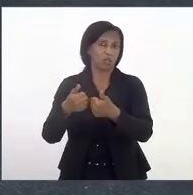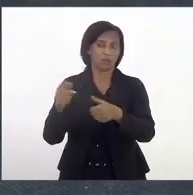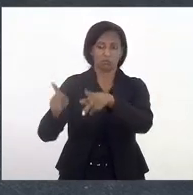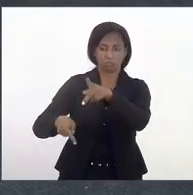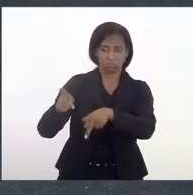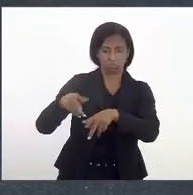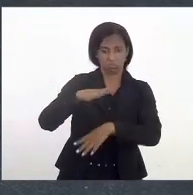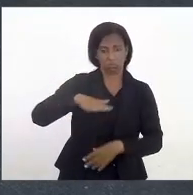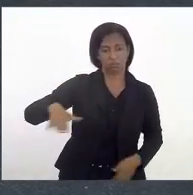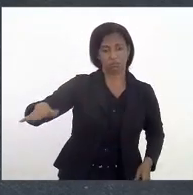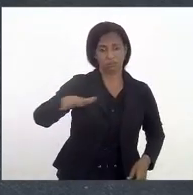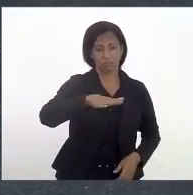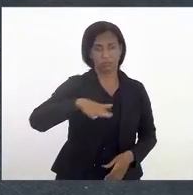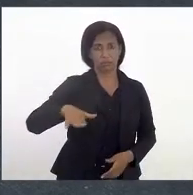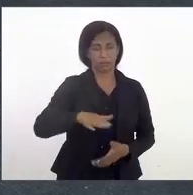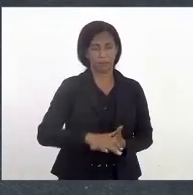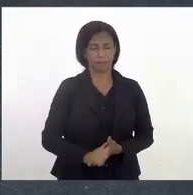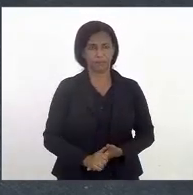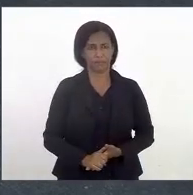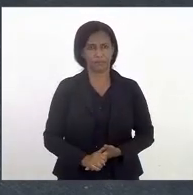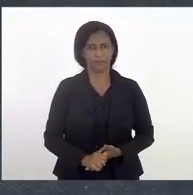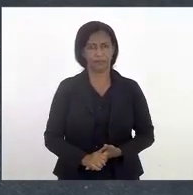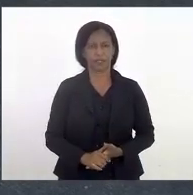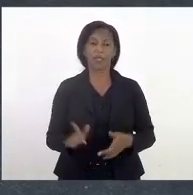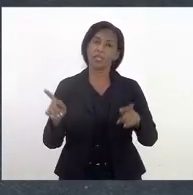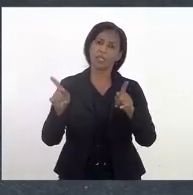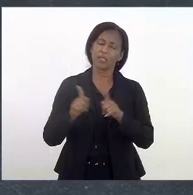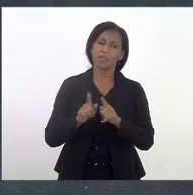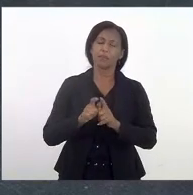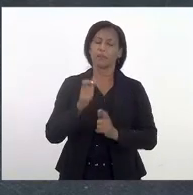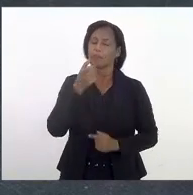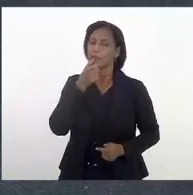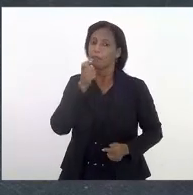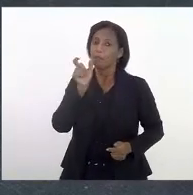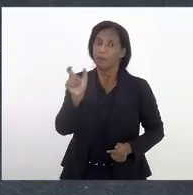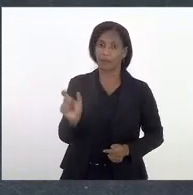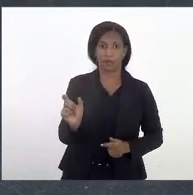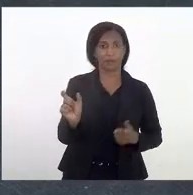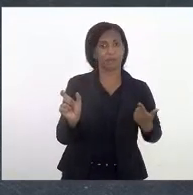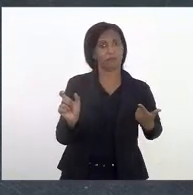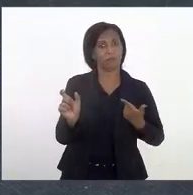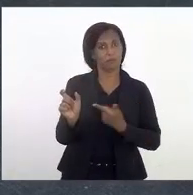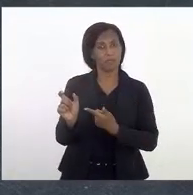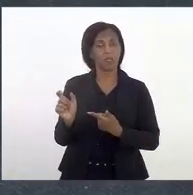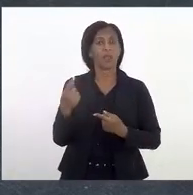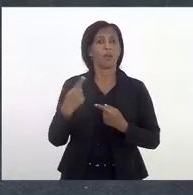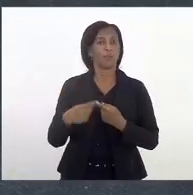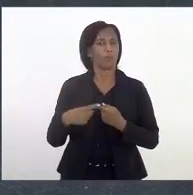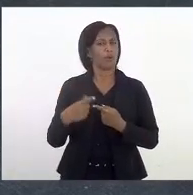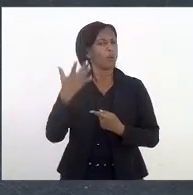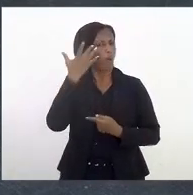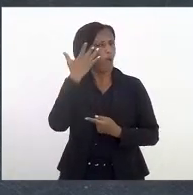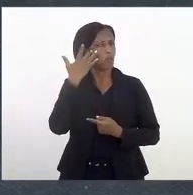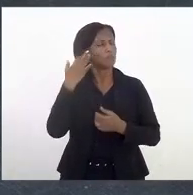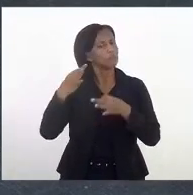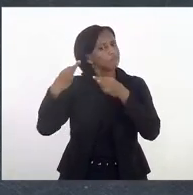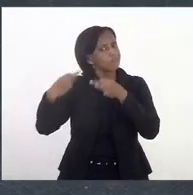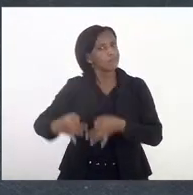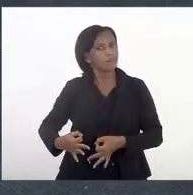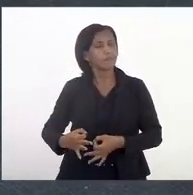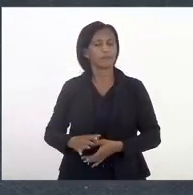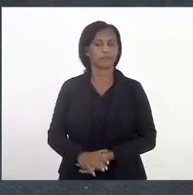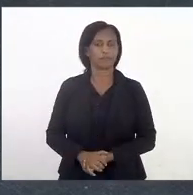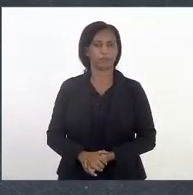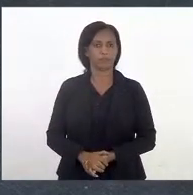população e o Zé a palavra porque acho que a gente tem que ser justo